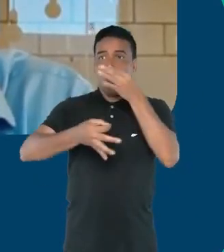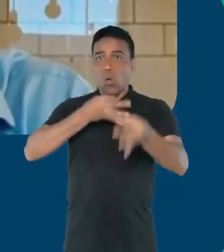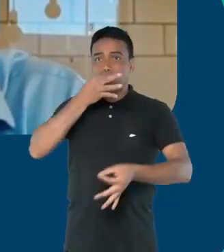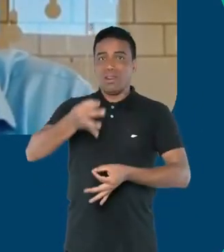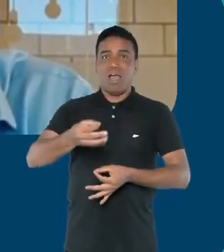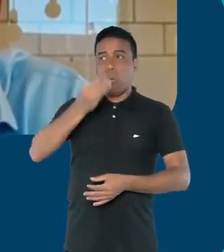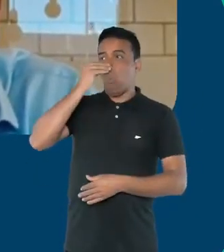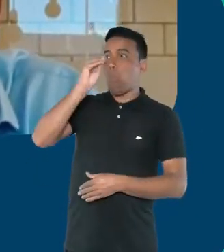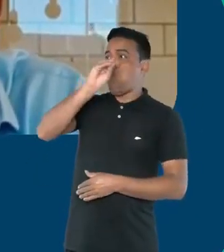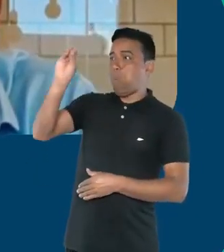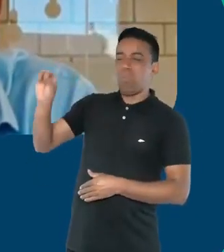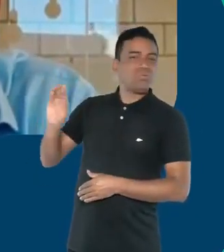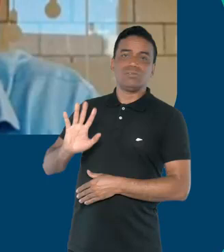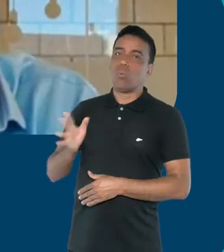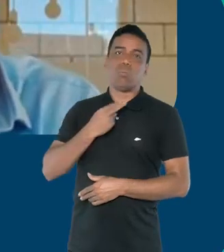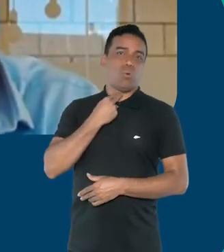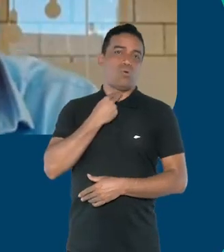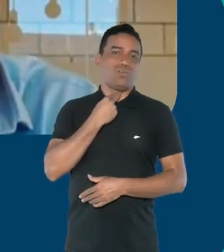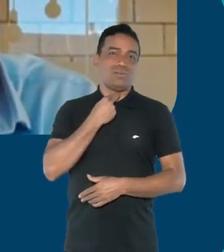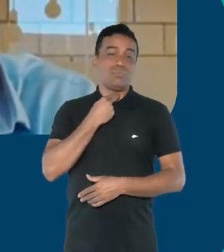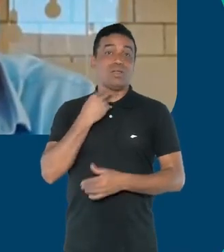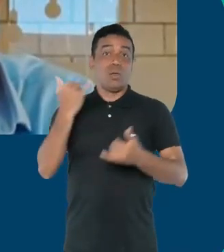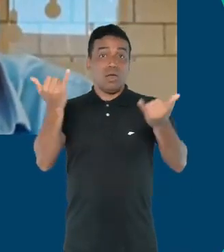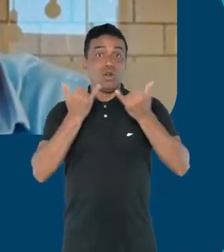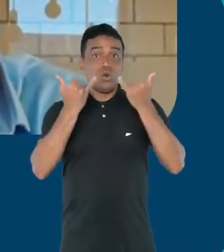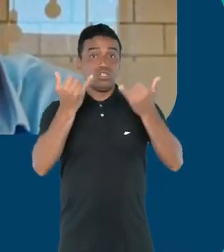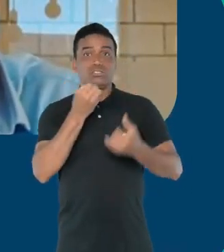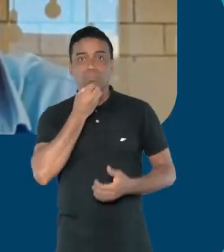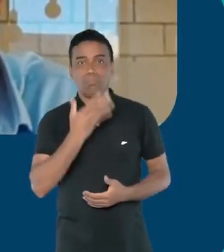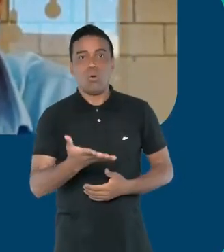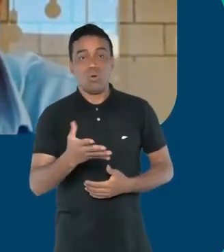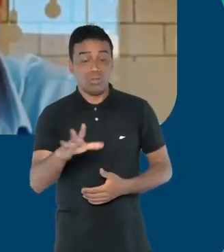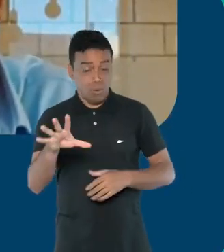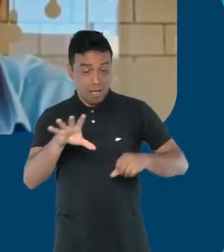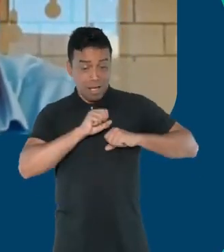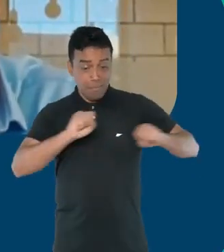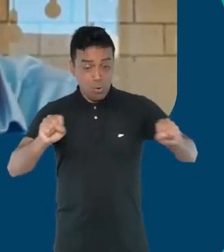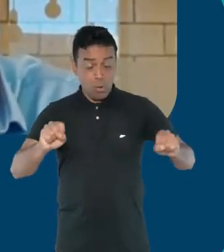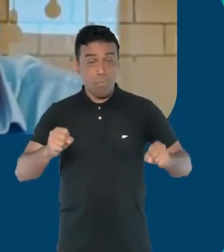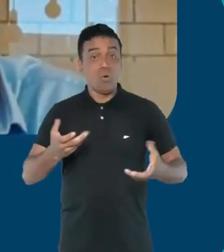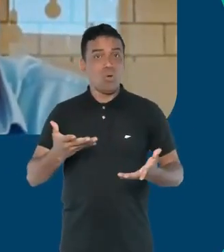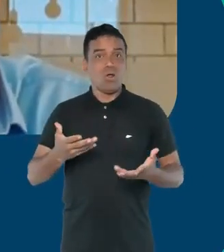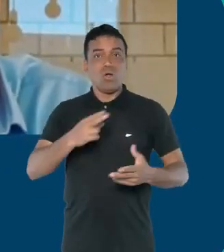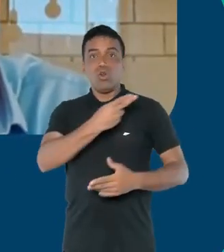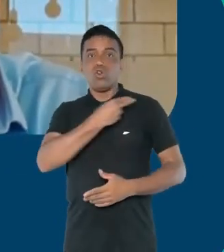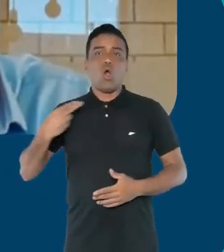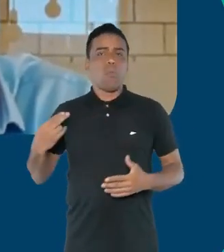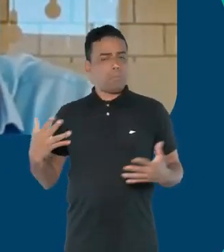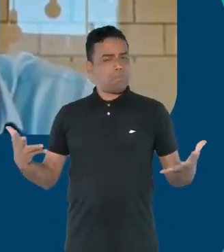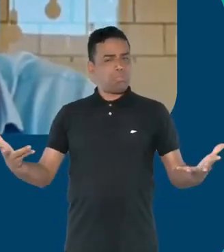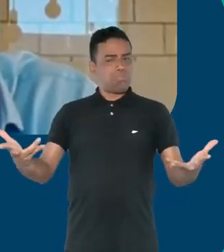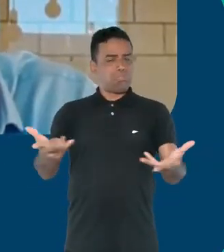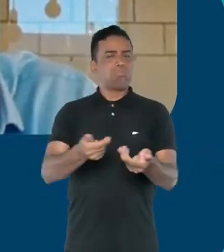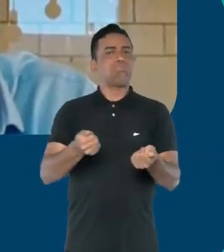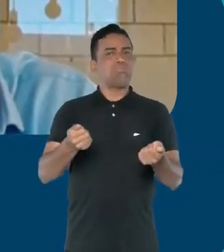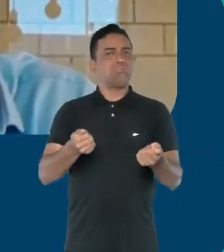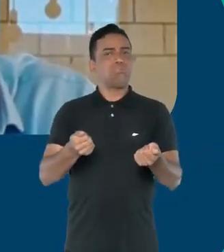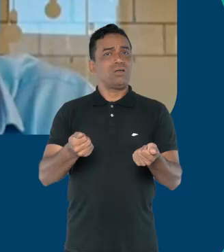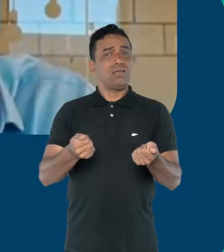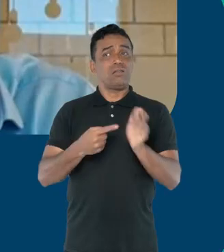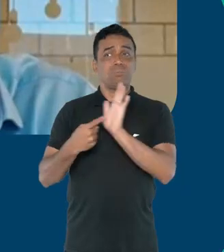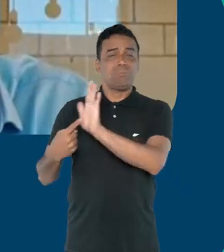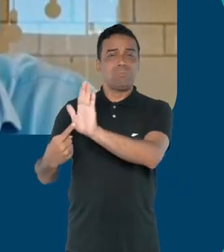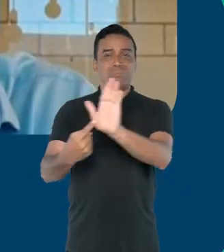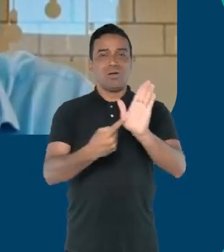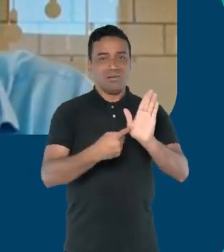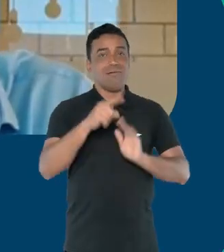alheia, que essa é uma boa notícia, porque o amor pela boa reputação, segundo ele